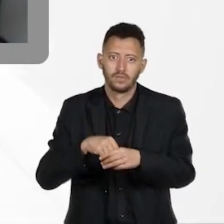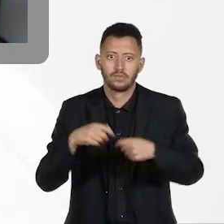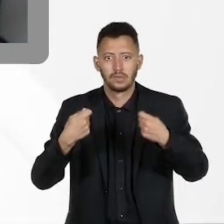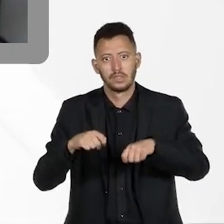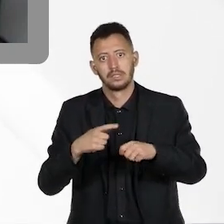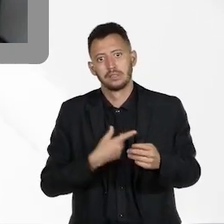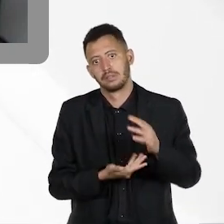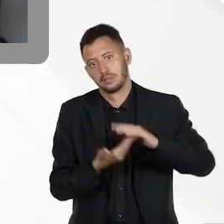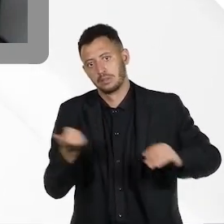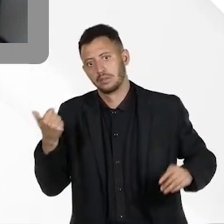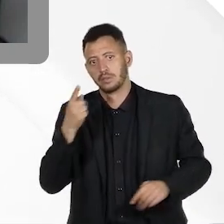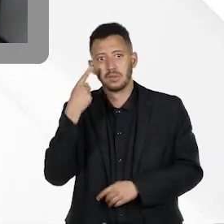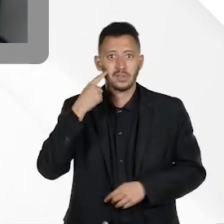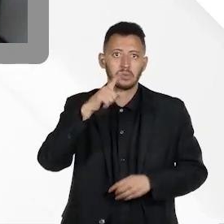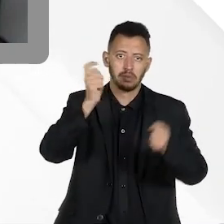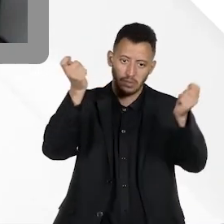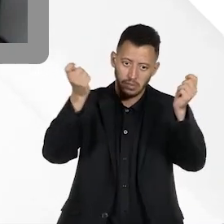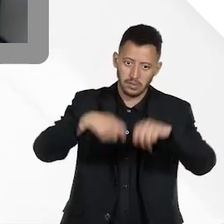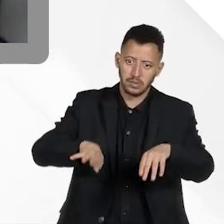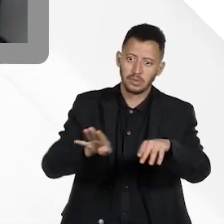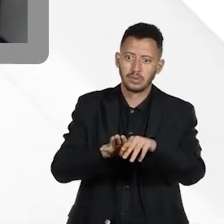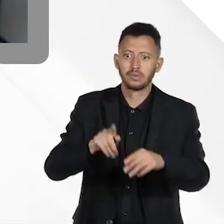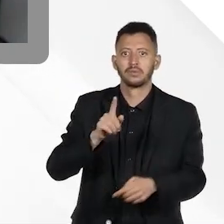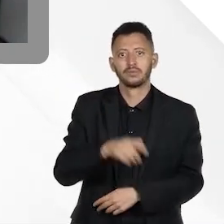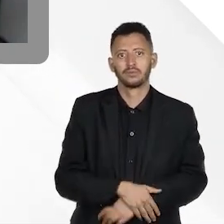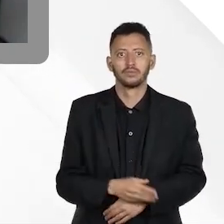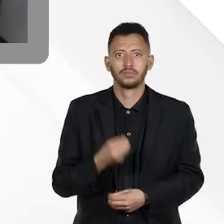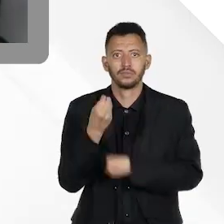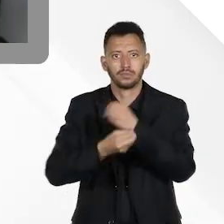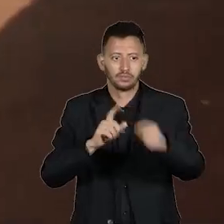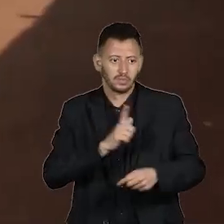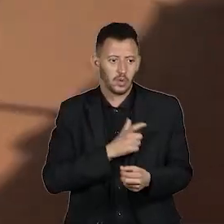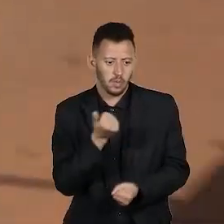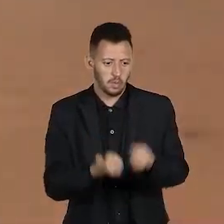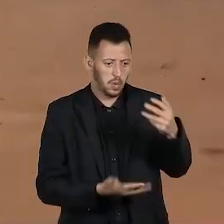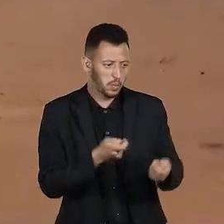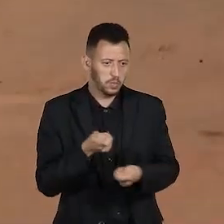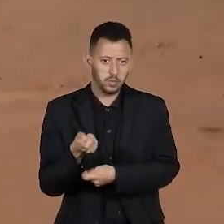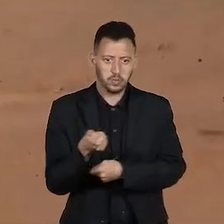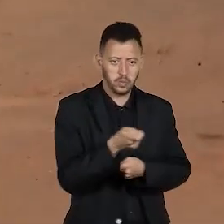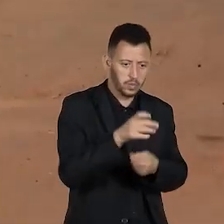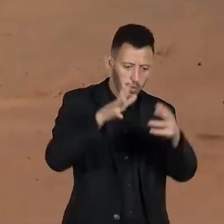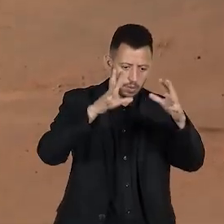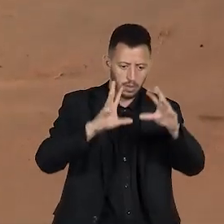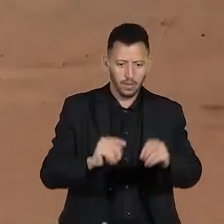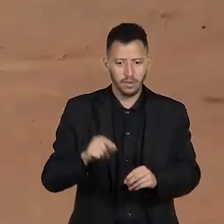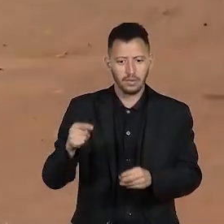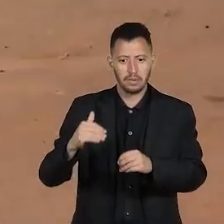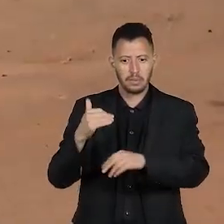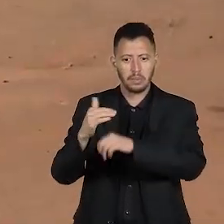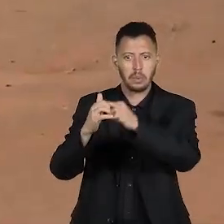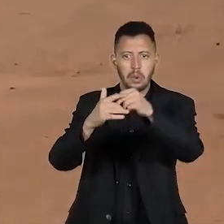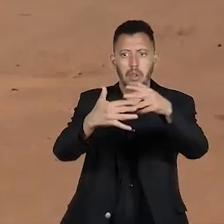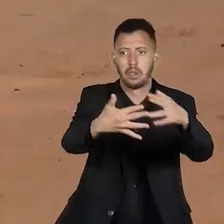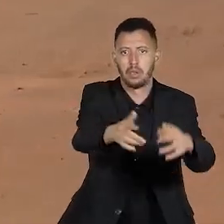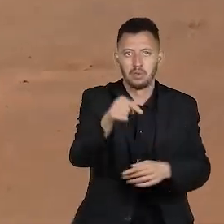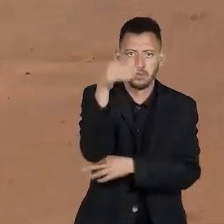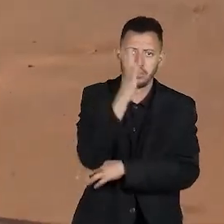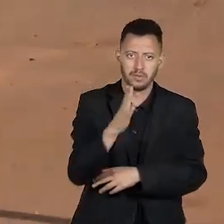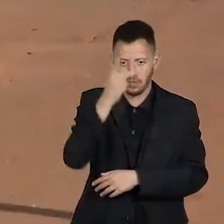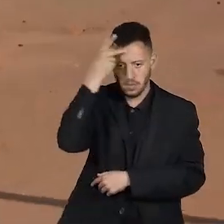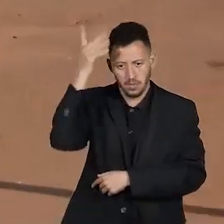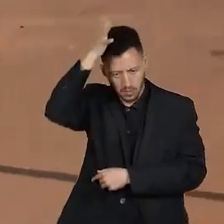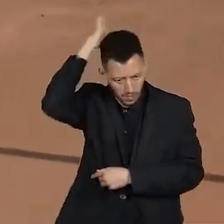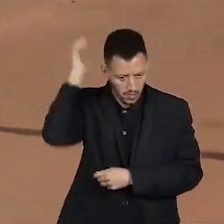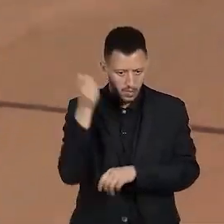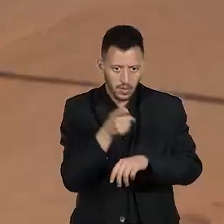casos, eliminar, quando for possível, eliminar essa exposição. Para conter as chamas que avançam pelo Brasil, os